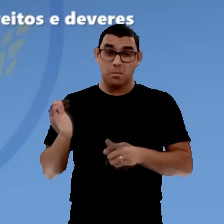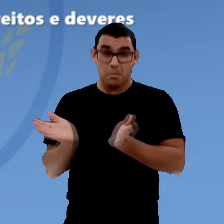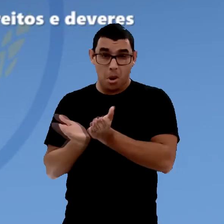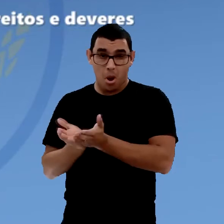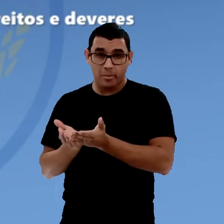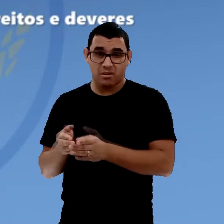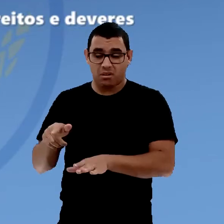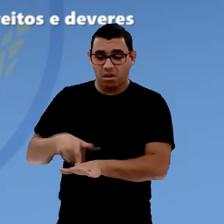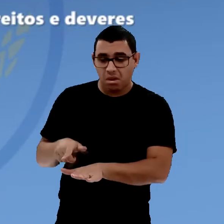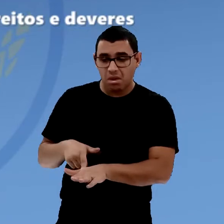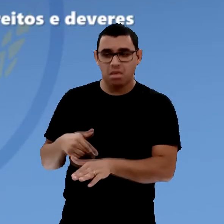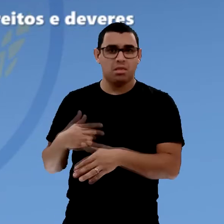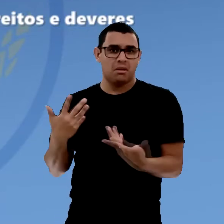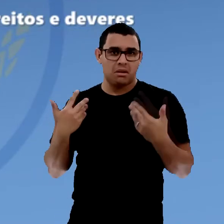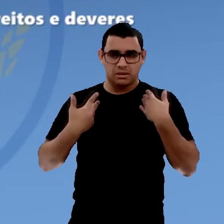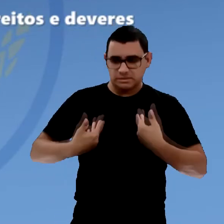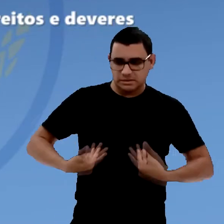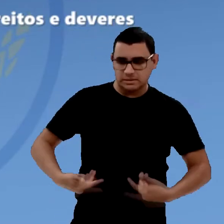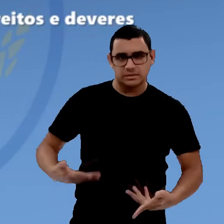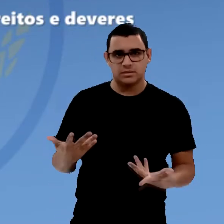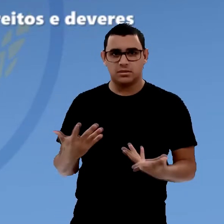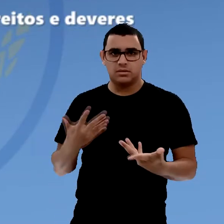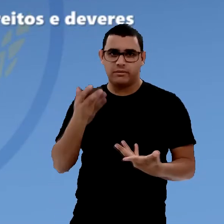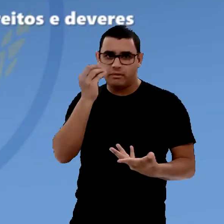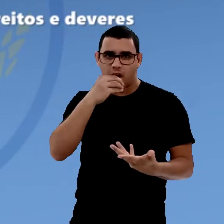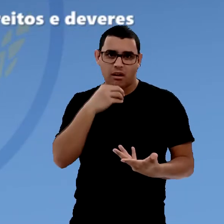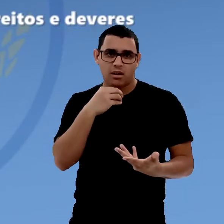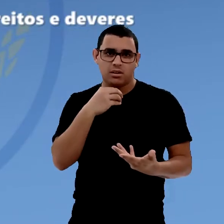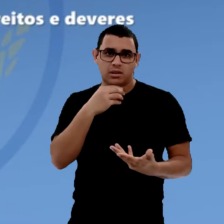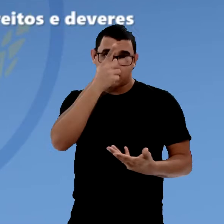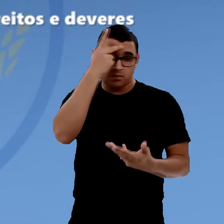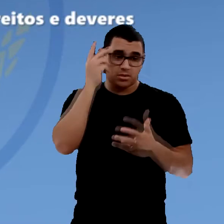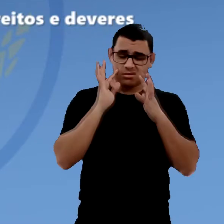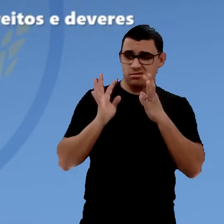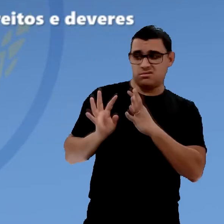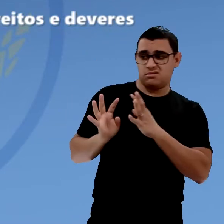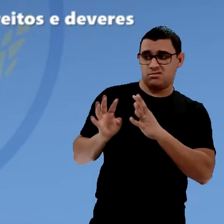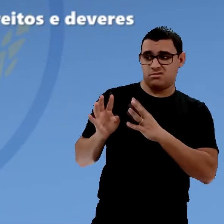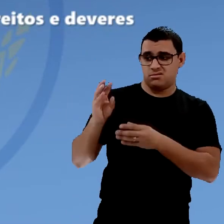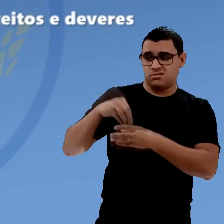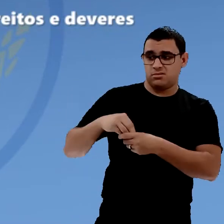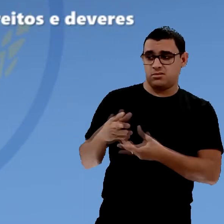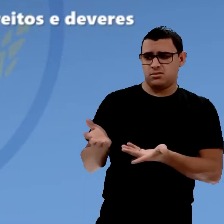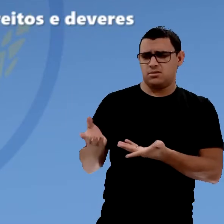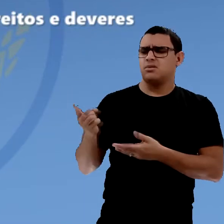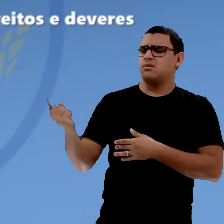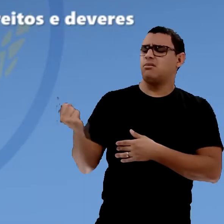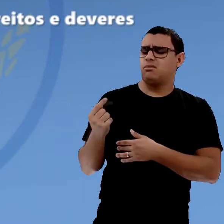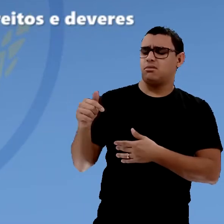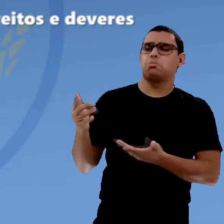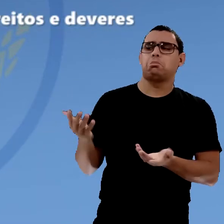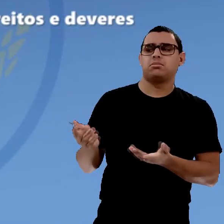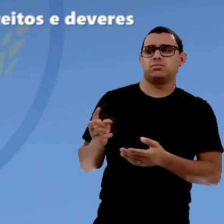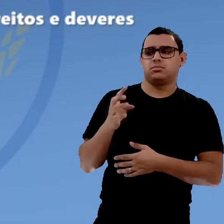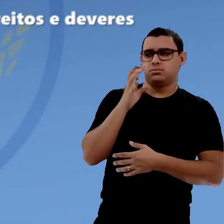de olho. Então, a sociedade confere esse valor conforme a posição social que os